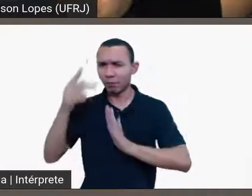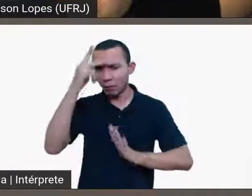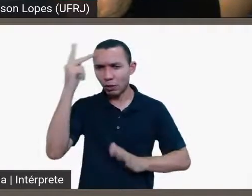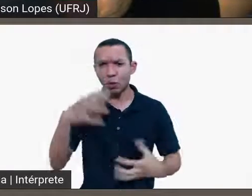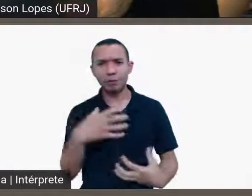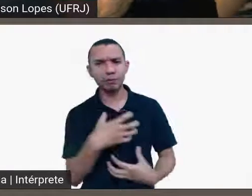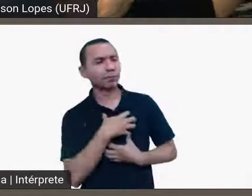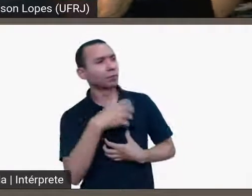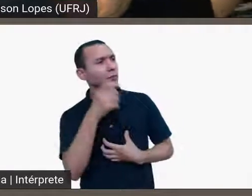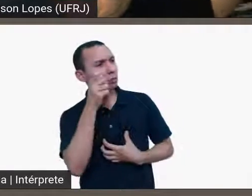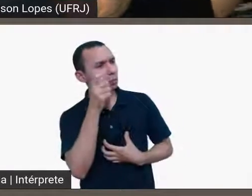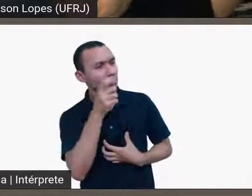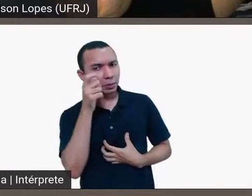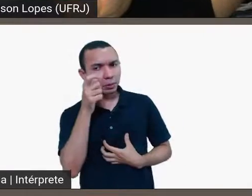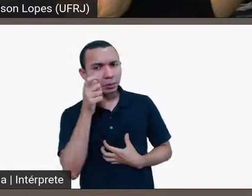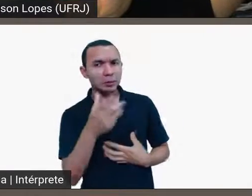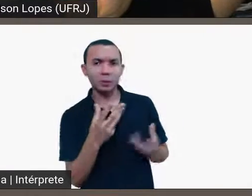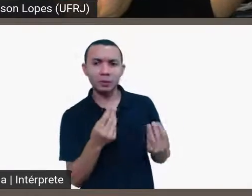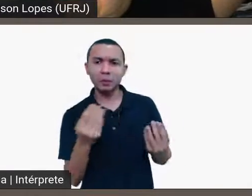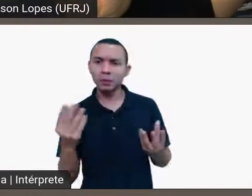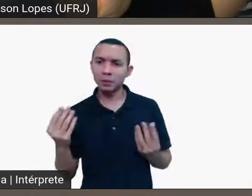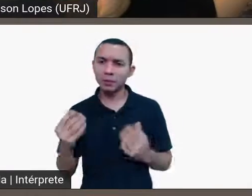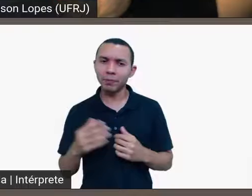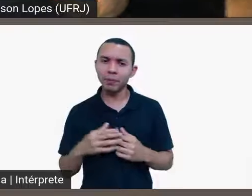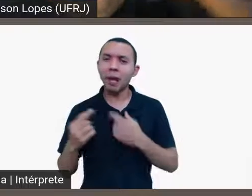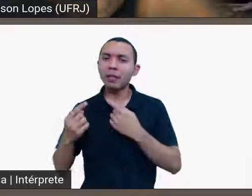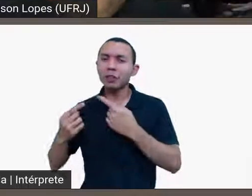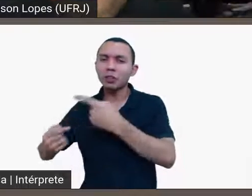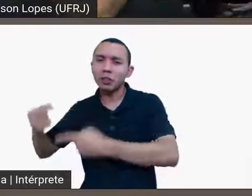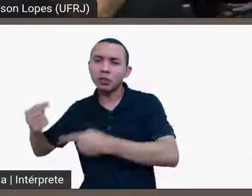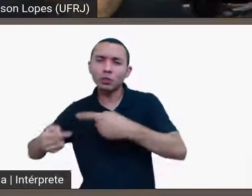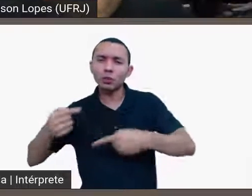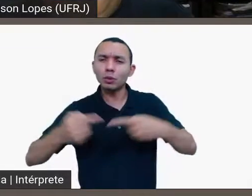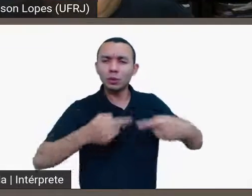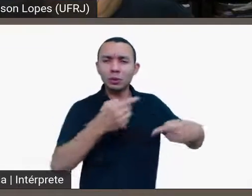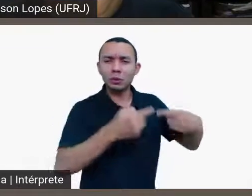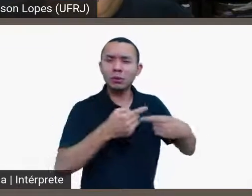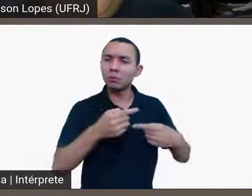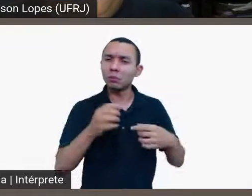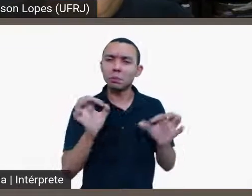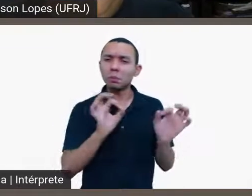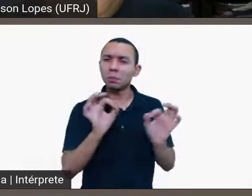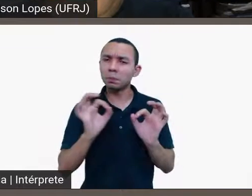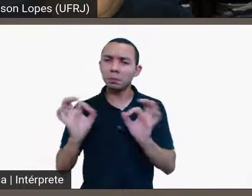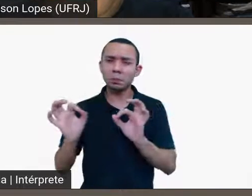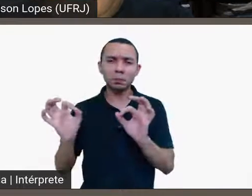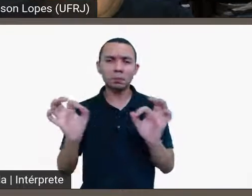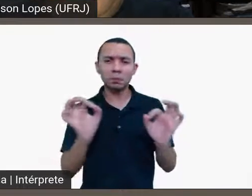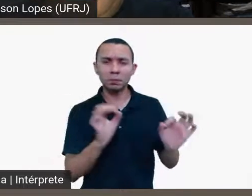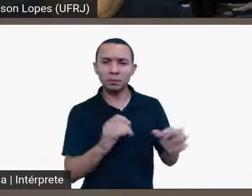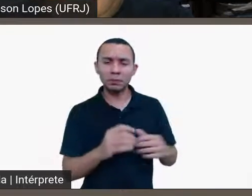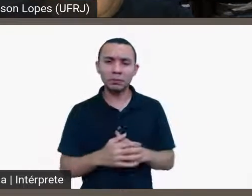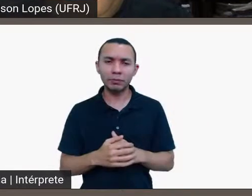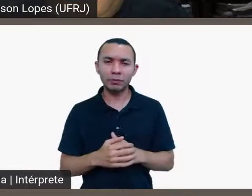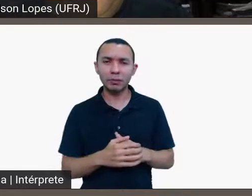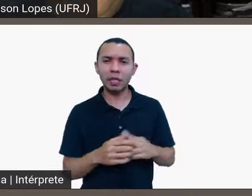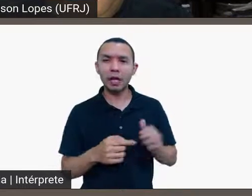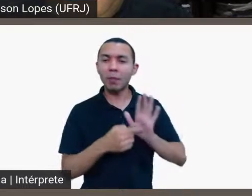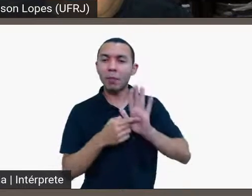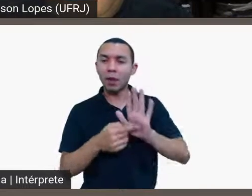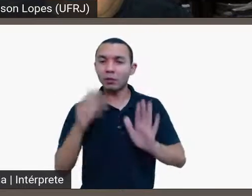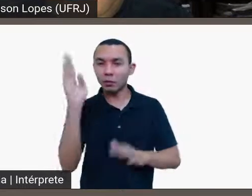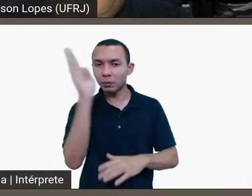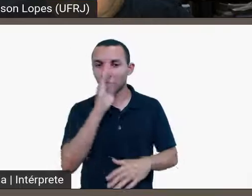assistiram, mas ele não foi discutido, né? Não foi a visão que ele apresentava do Brasil, que para mim é